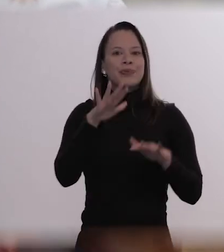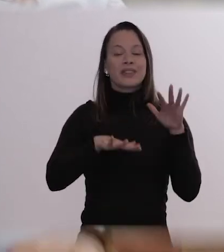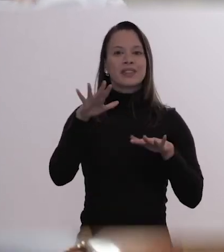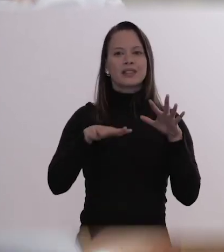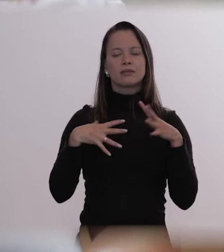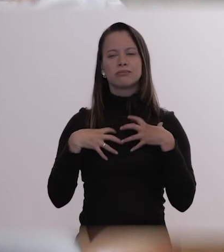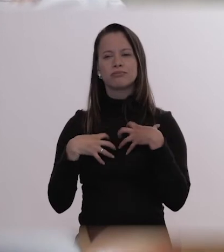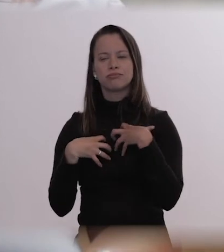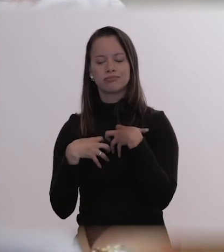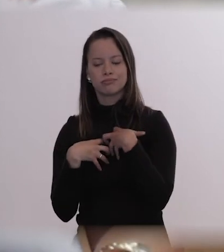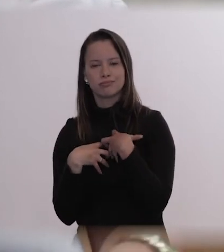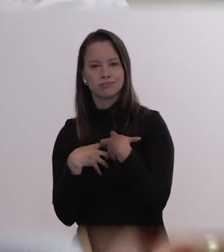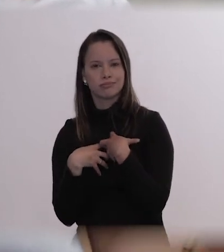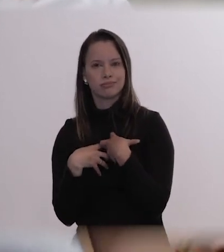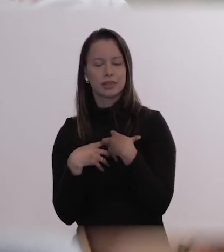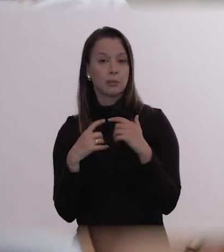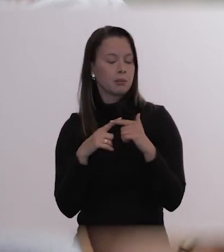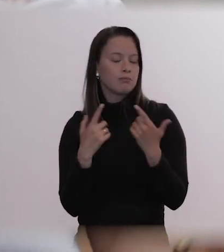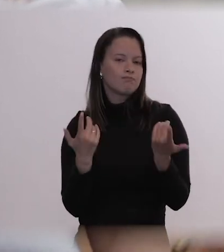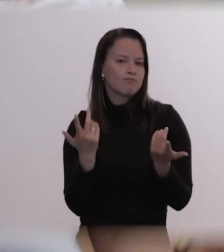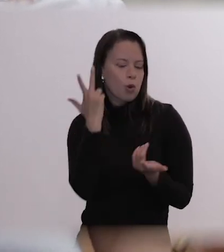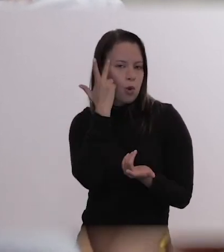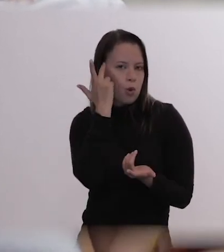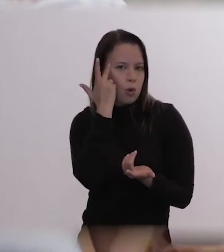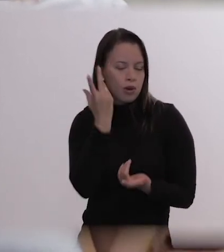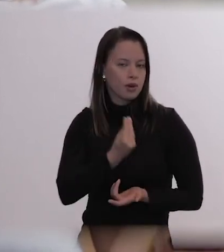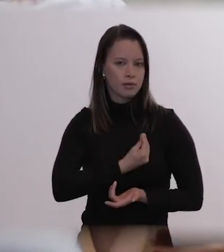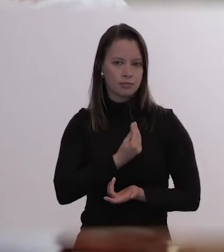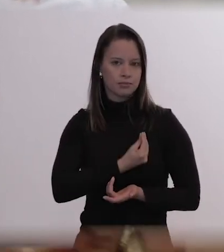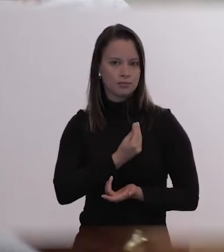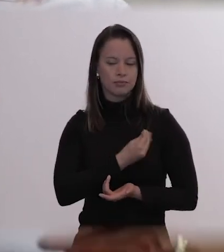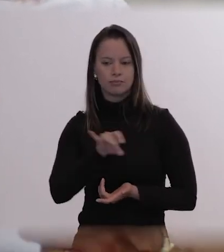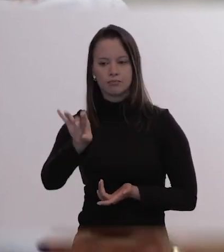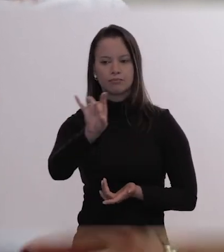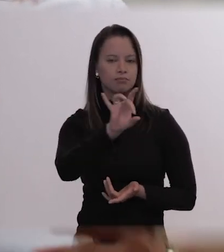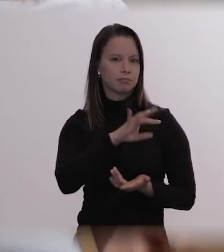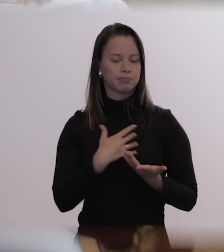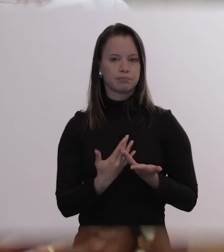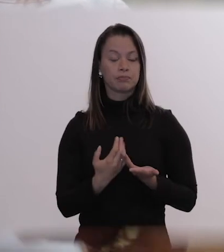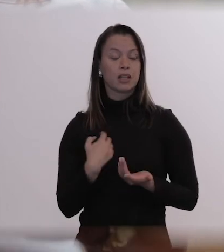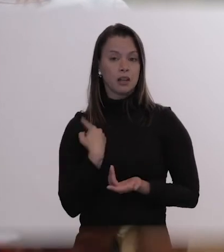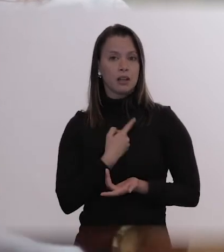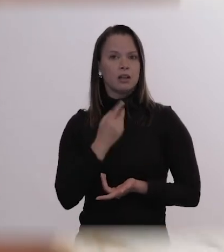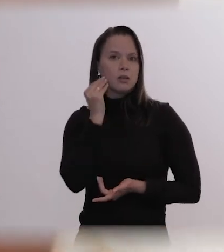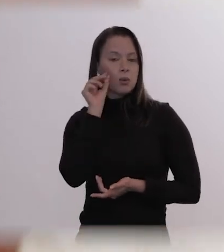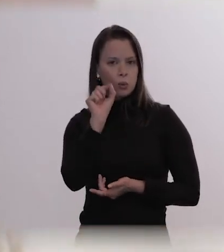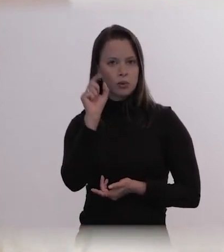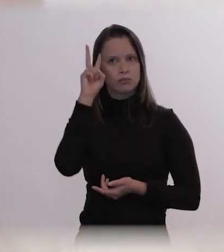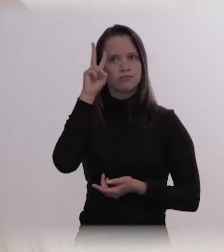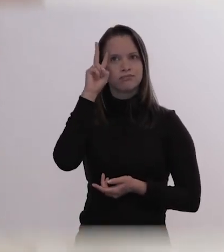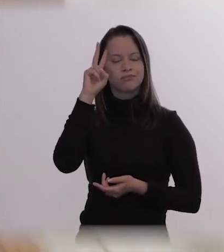que a gente tem uma recaída, mas que eu acho que faz parte, né? E assim, a gente tenta sempre lembrar